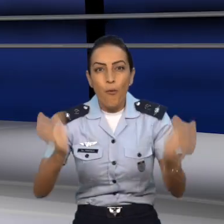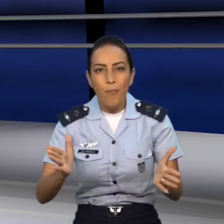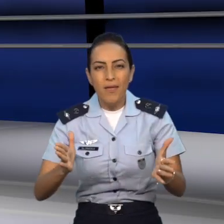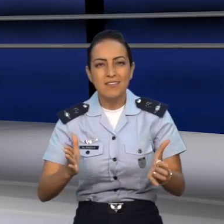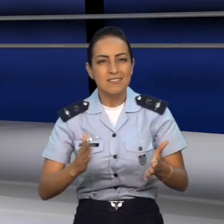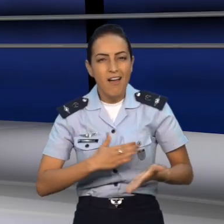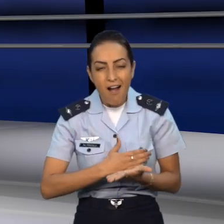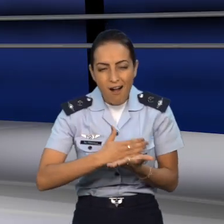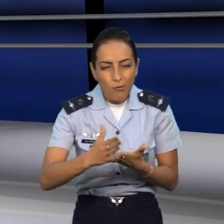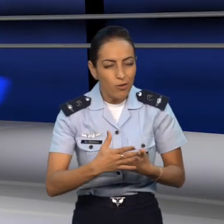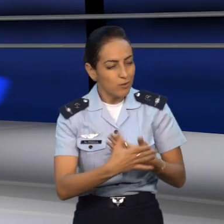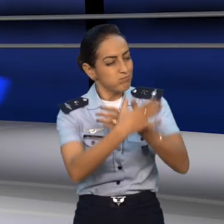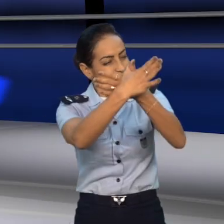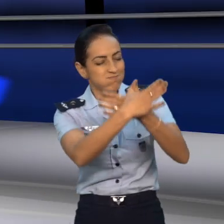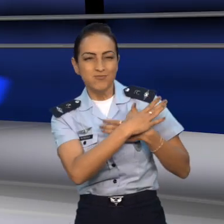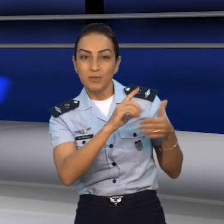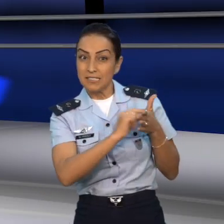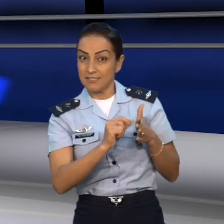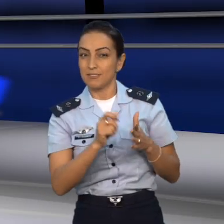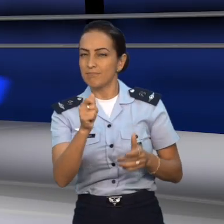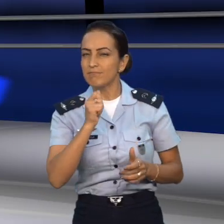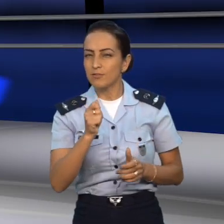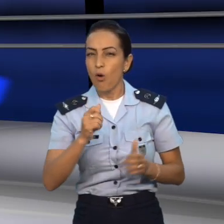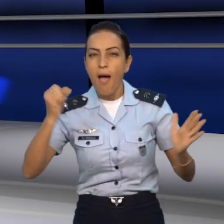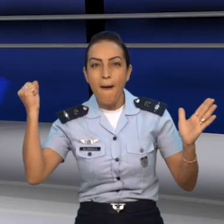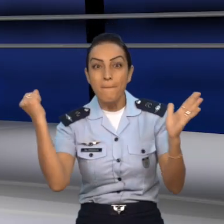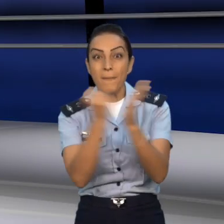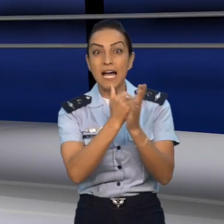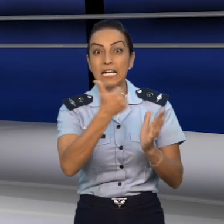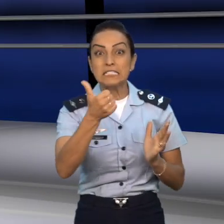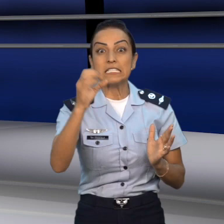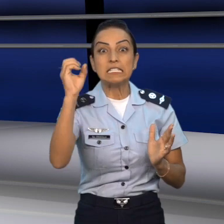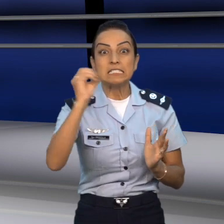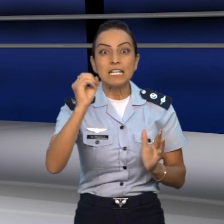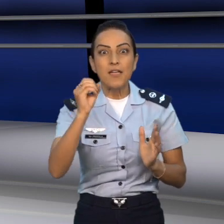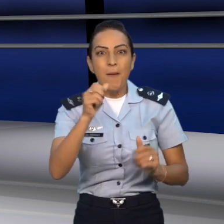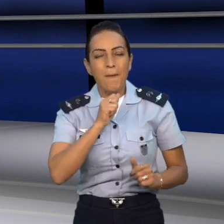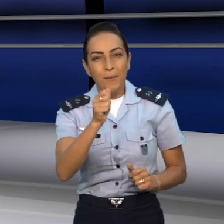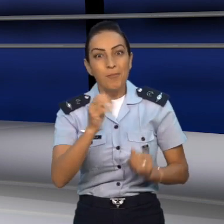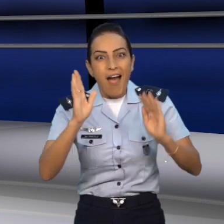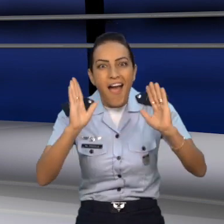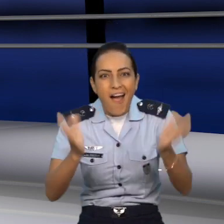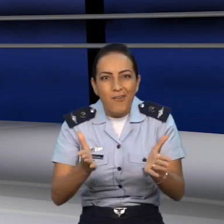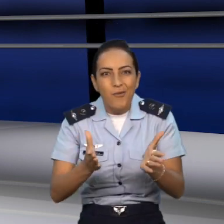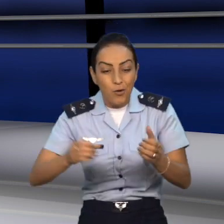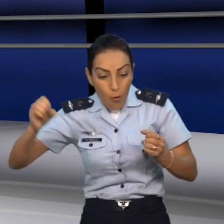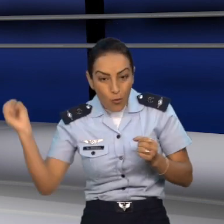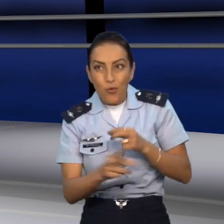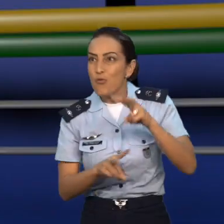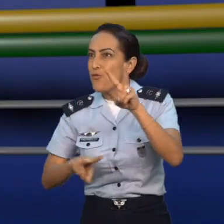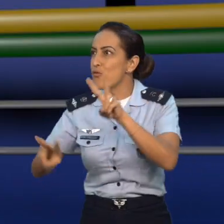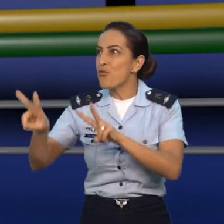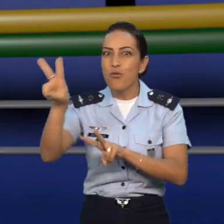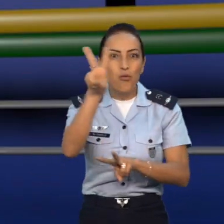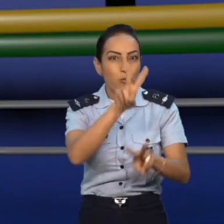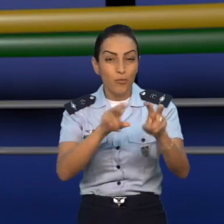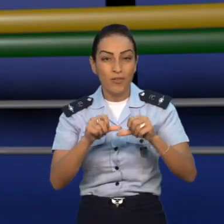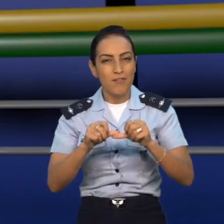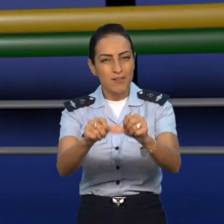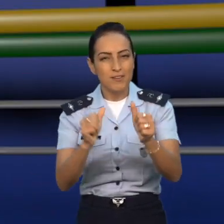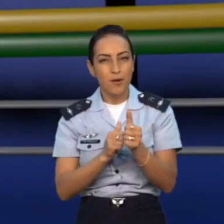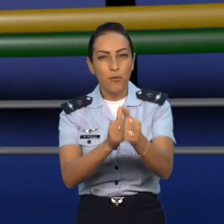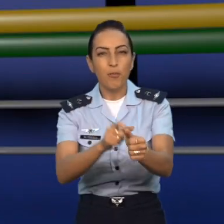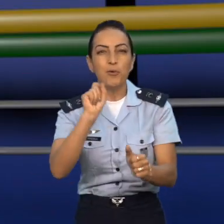Começa agora o Fábio em Destaque. Nesta edição, atingimos a marca de 100 programas, agora com um novo visual. Fique com a